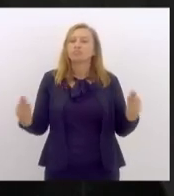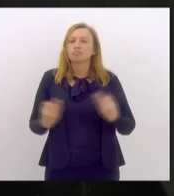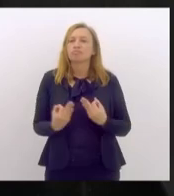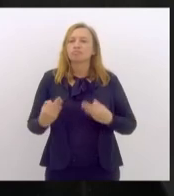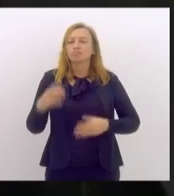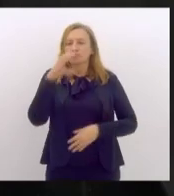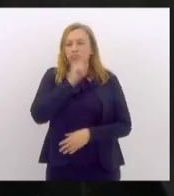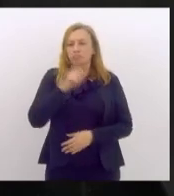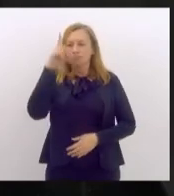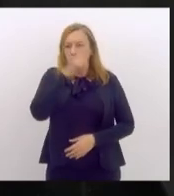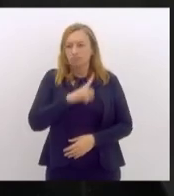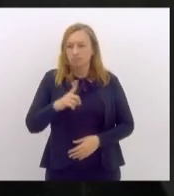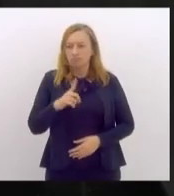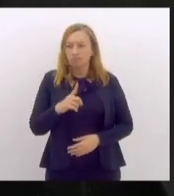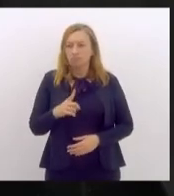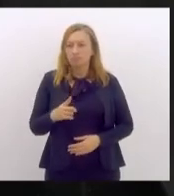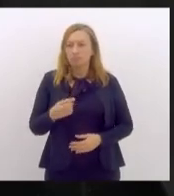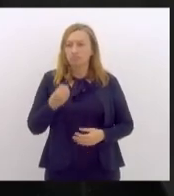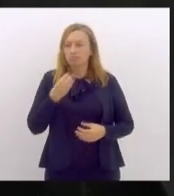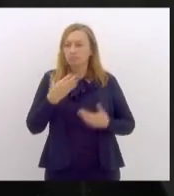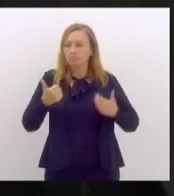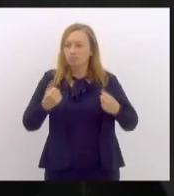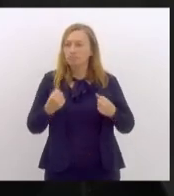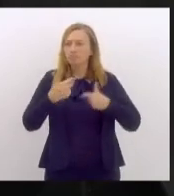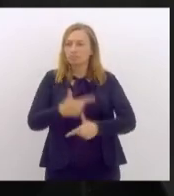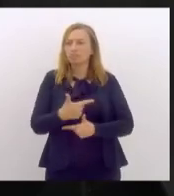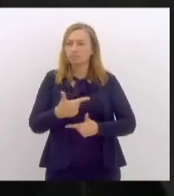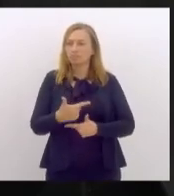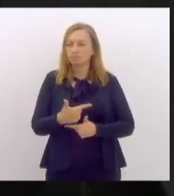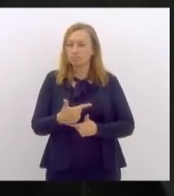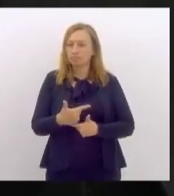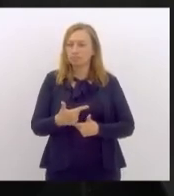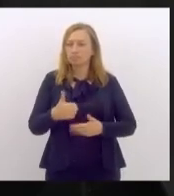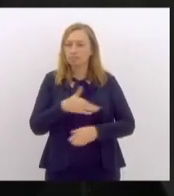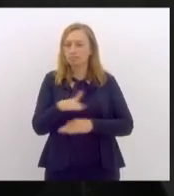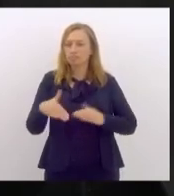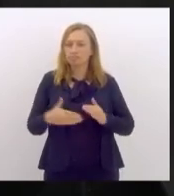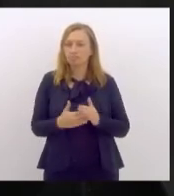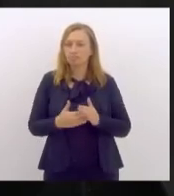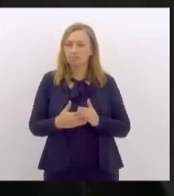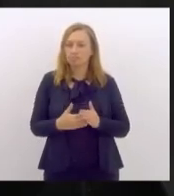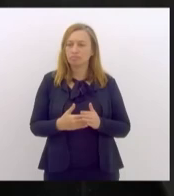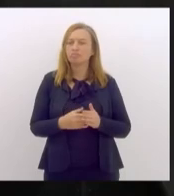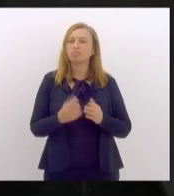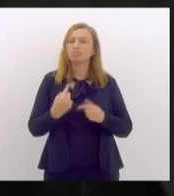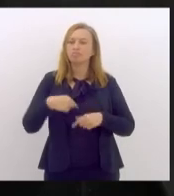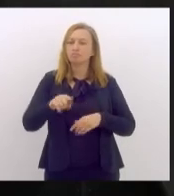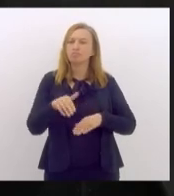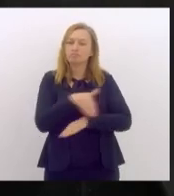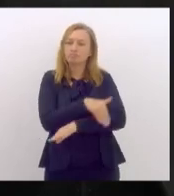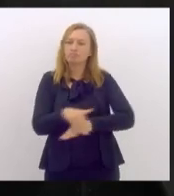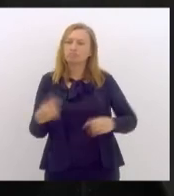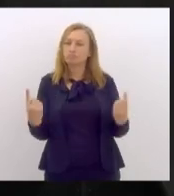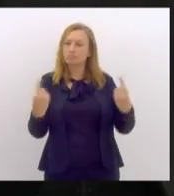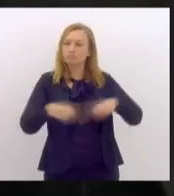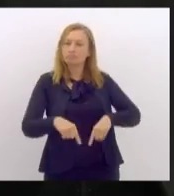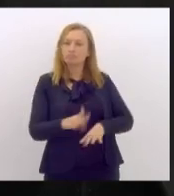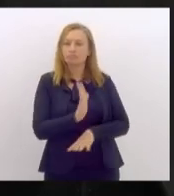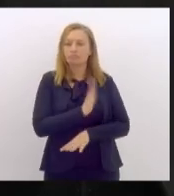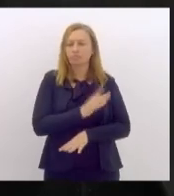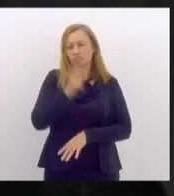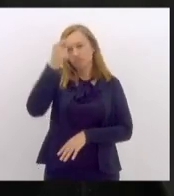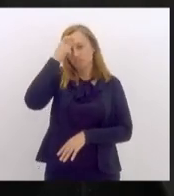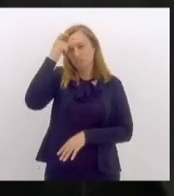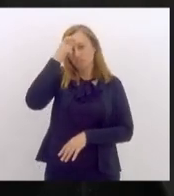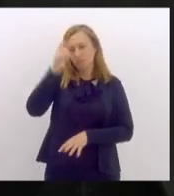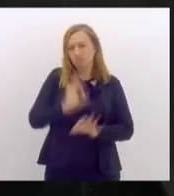final de semana muita sorte muito sucesso para todos que estão aí ocupando a rua e disputando corações e